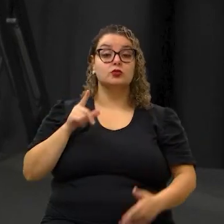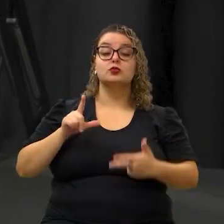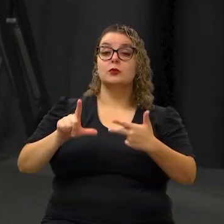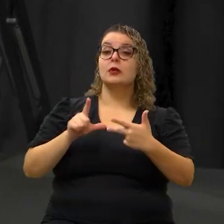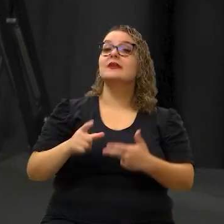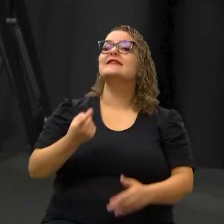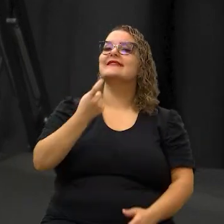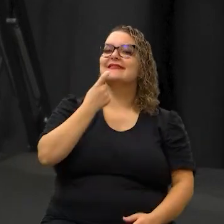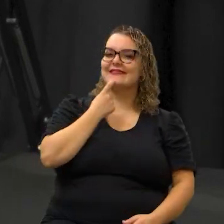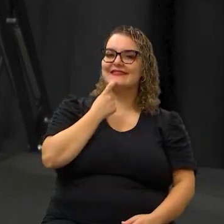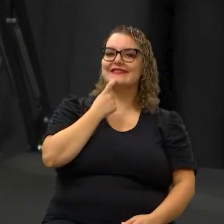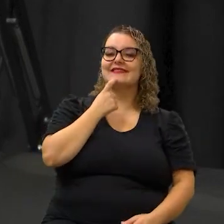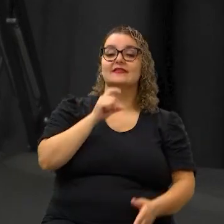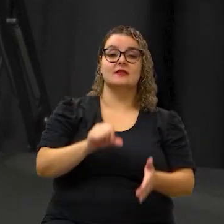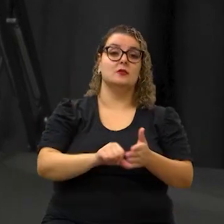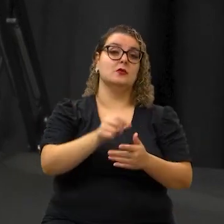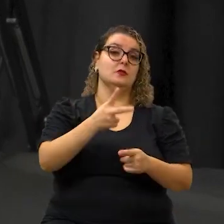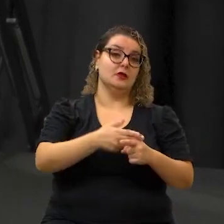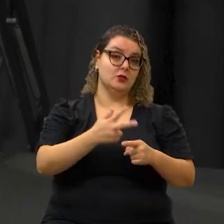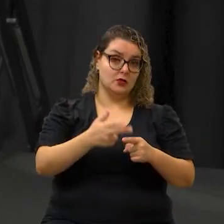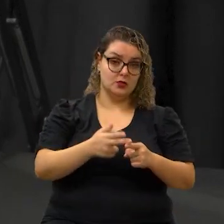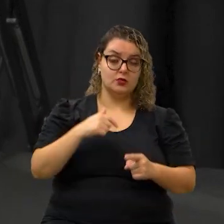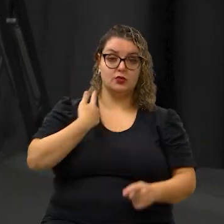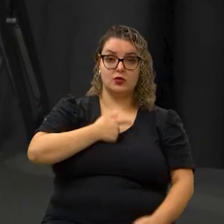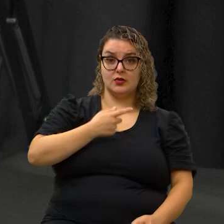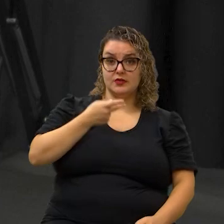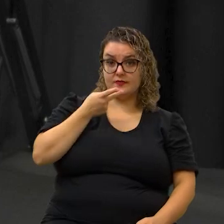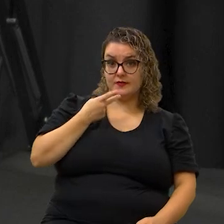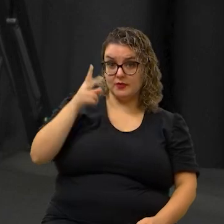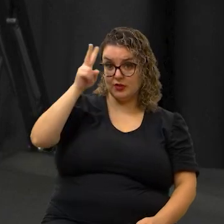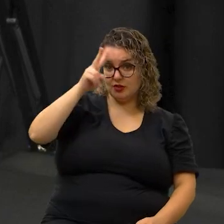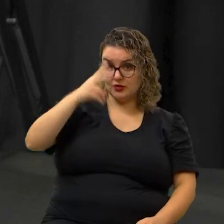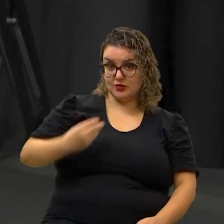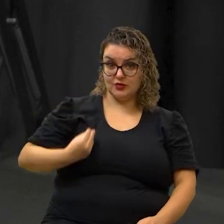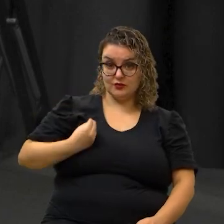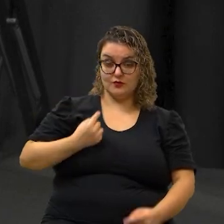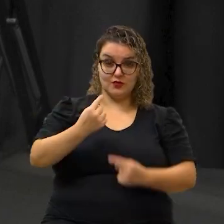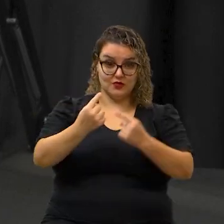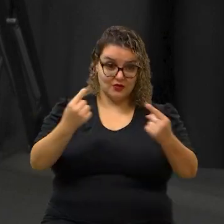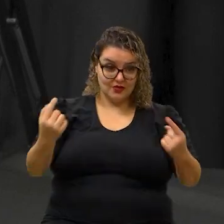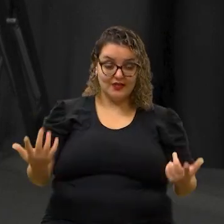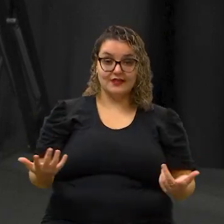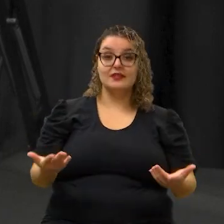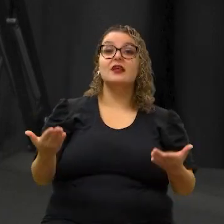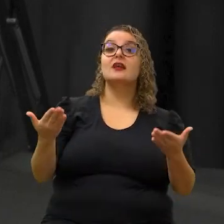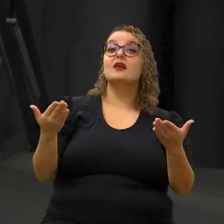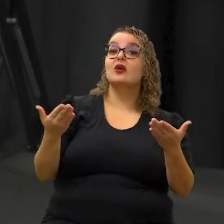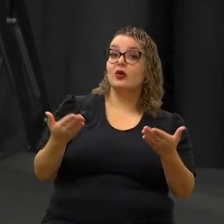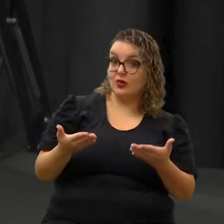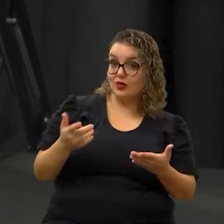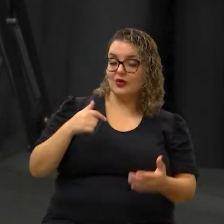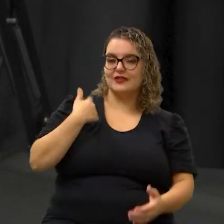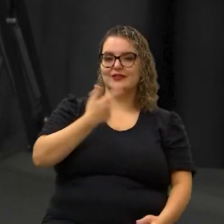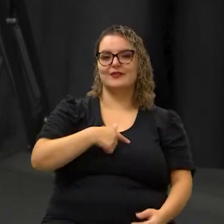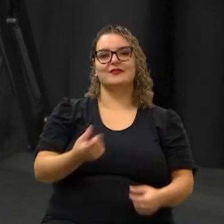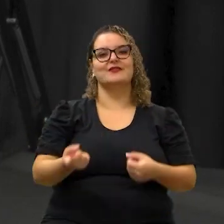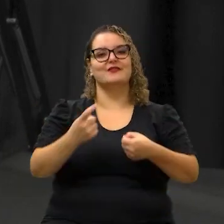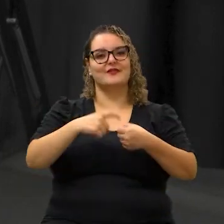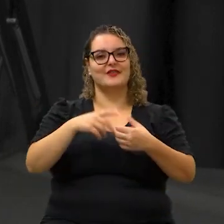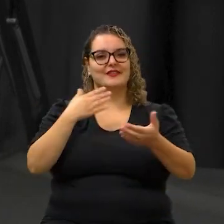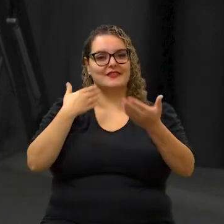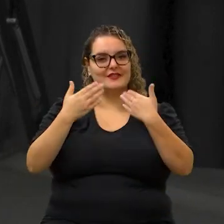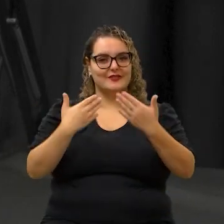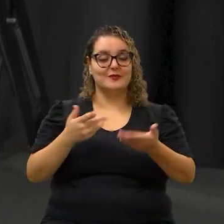do Legislativo Campineiro. Na primeira temporada, nós falamos sobre a história de vida de cada um deles e agora a gente volta